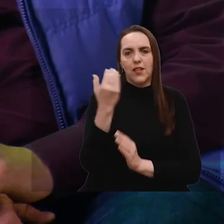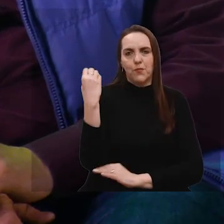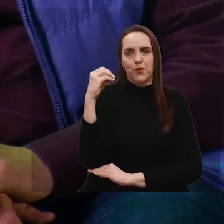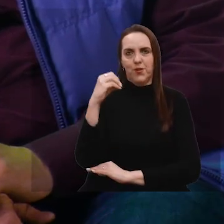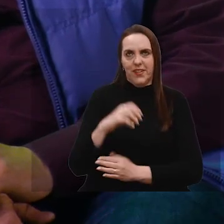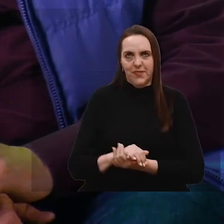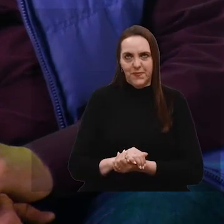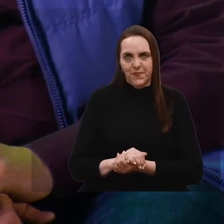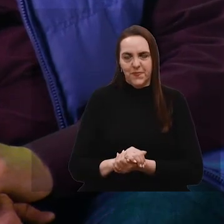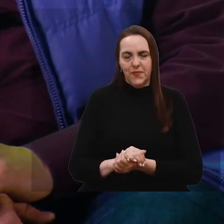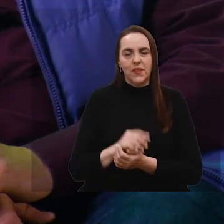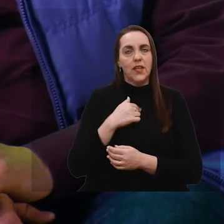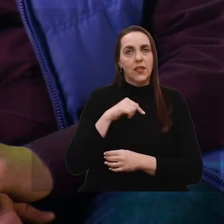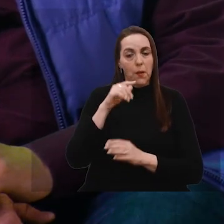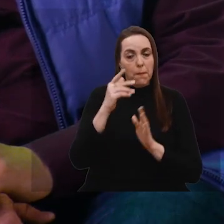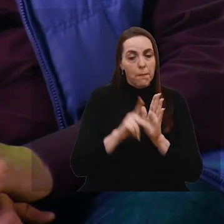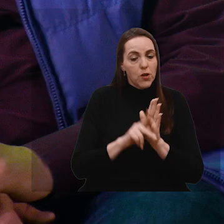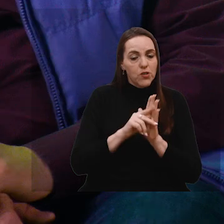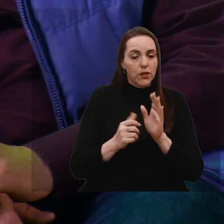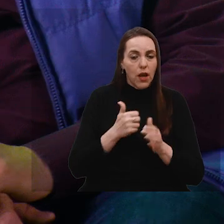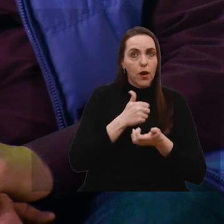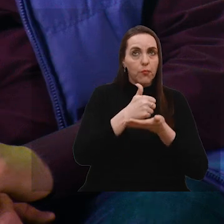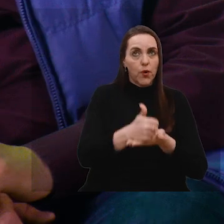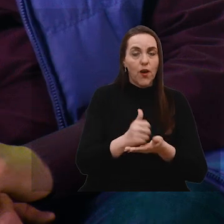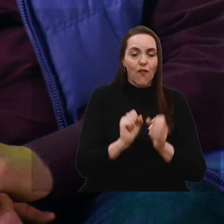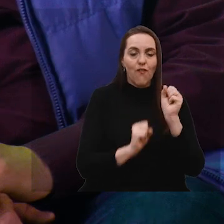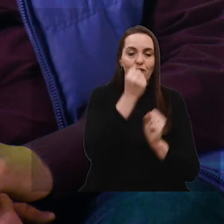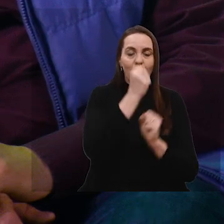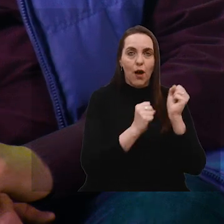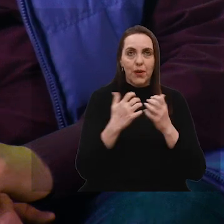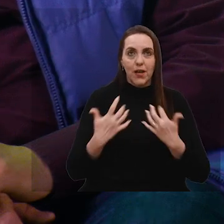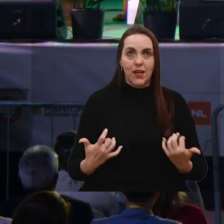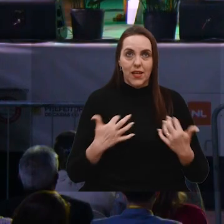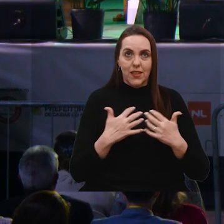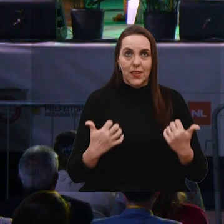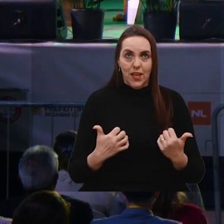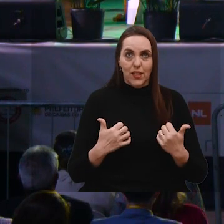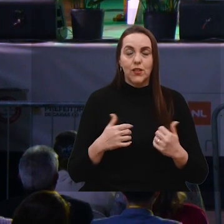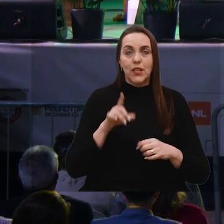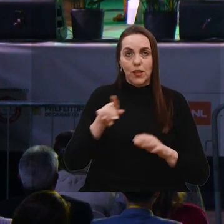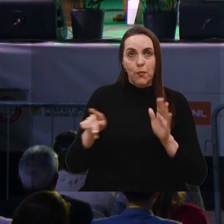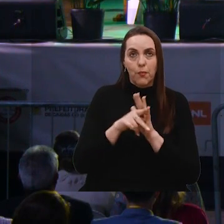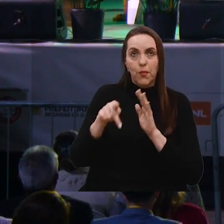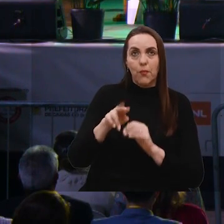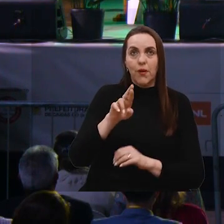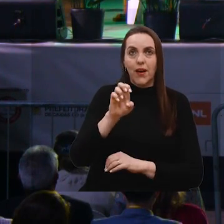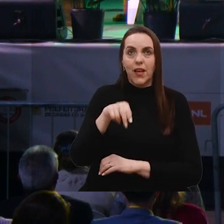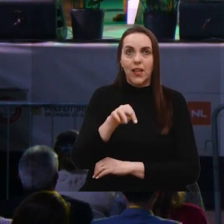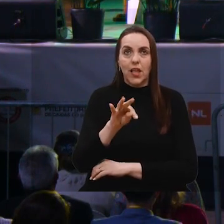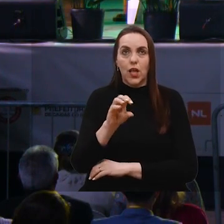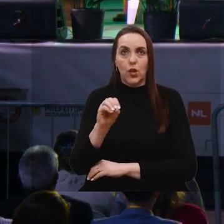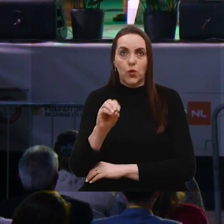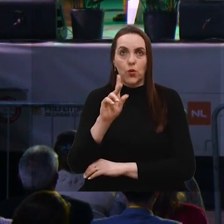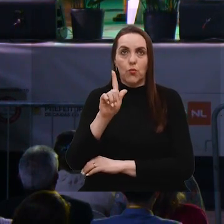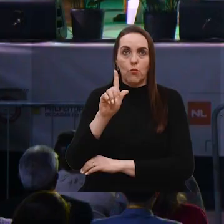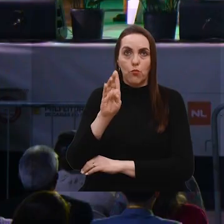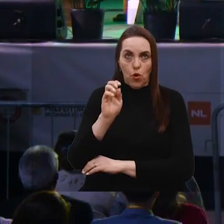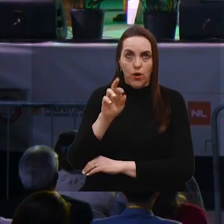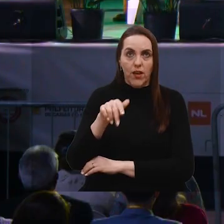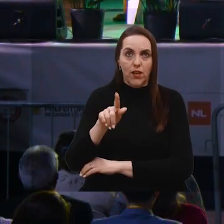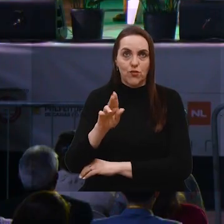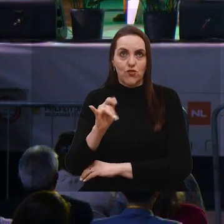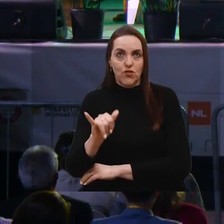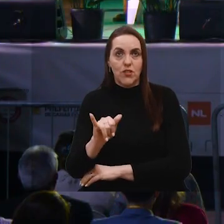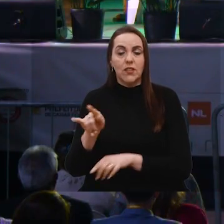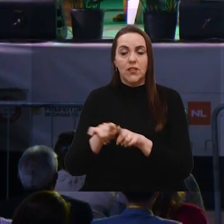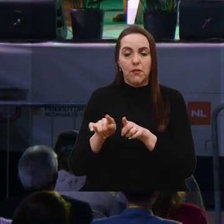capital. Dentre os projetos que apoia está a Fábrica de Gaiteiros, do músico Renato Borghetti, tendo sido o